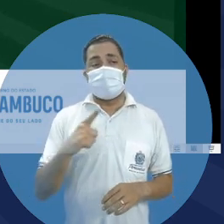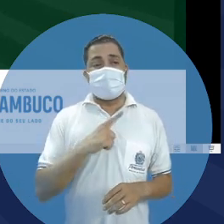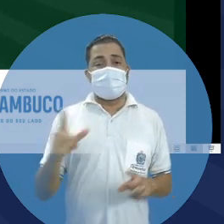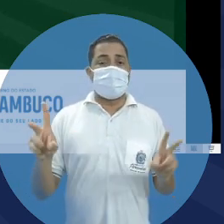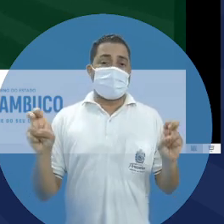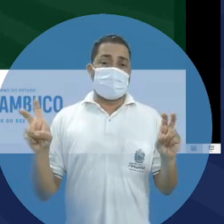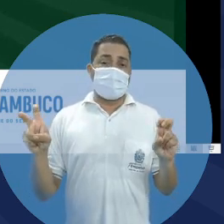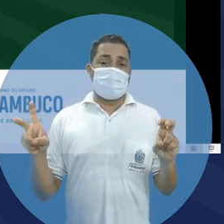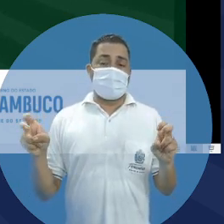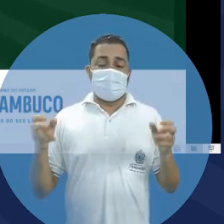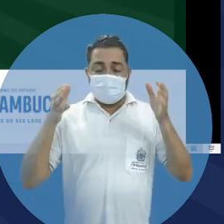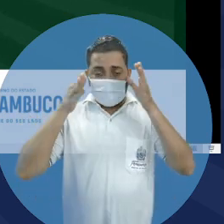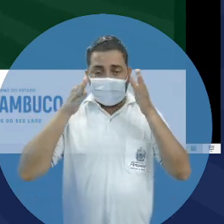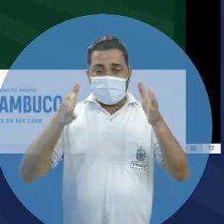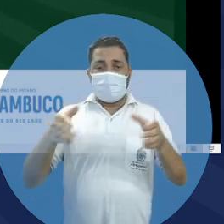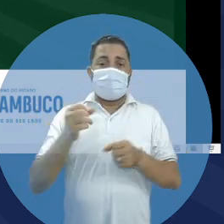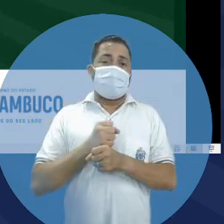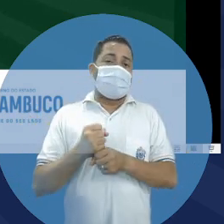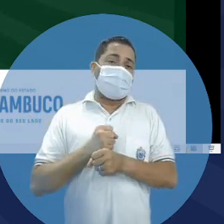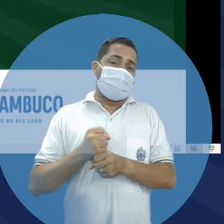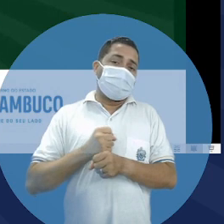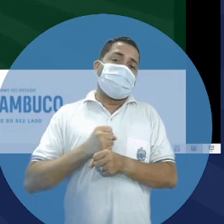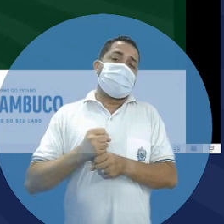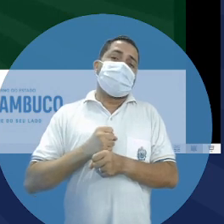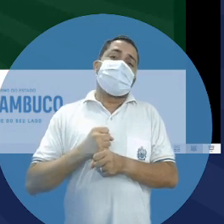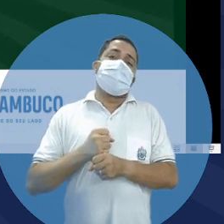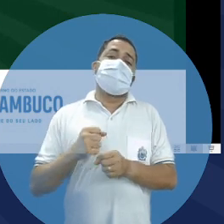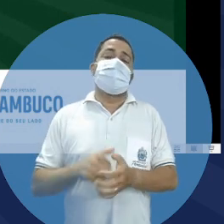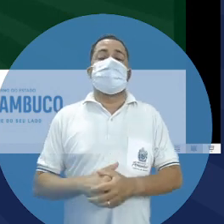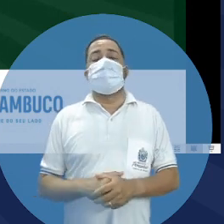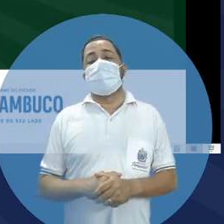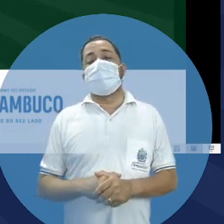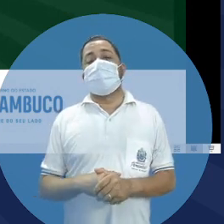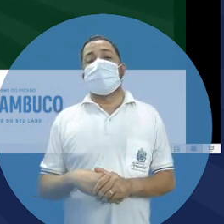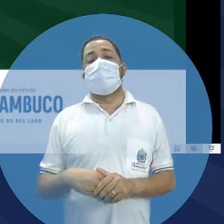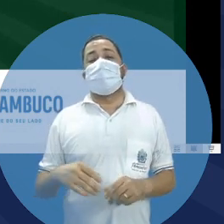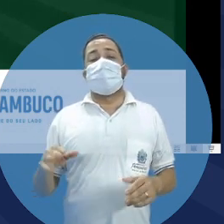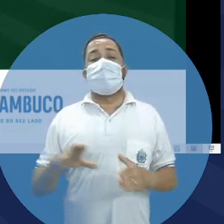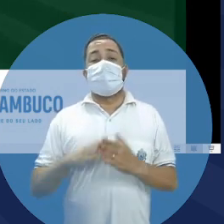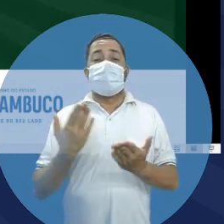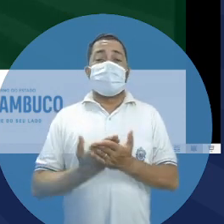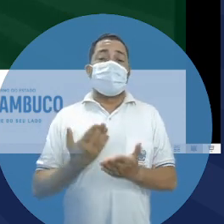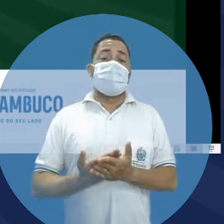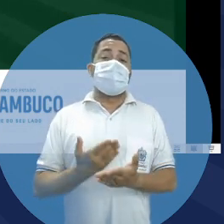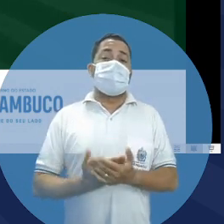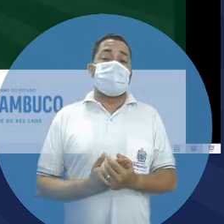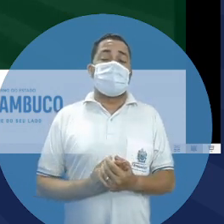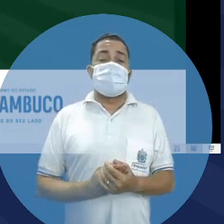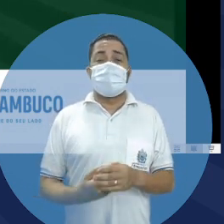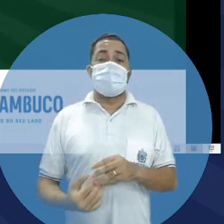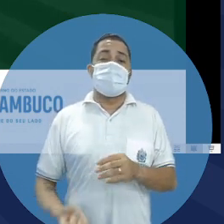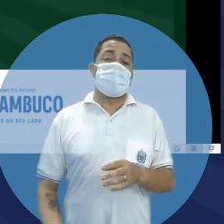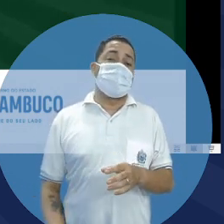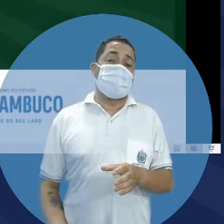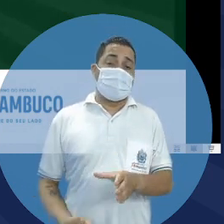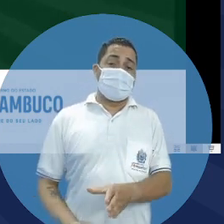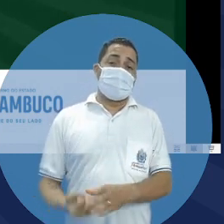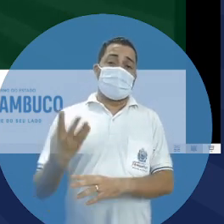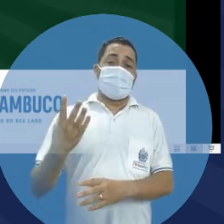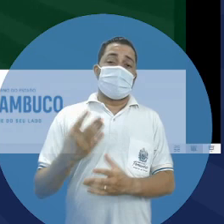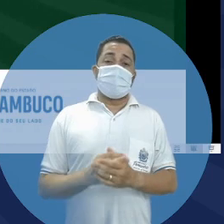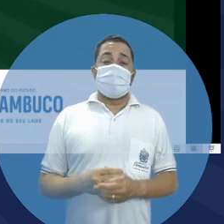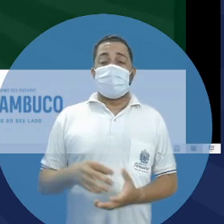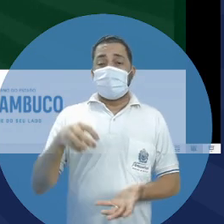temática em foco esse ano, né? Incentivando as escolas a criarem o núcleo